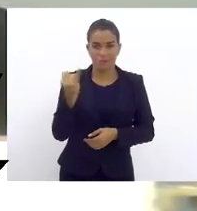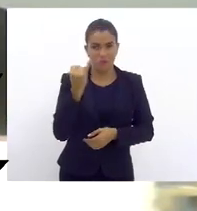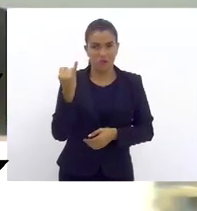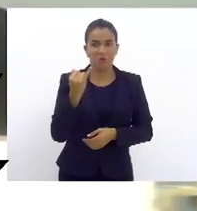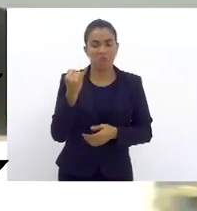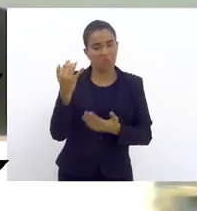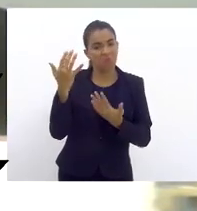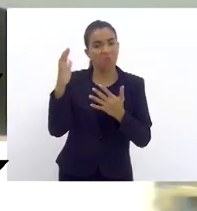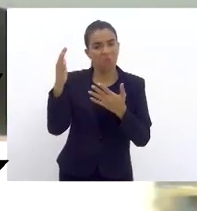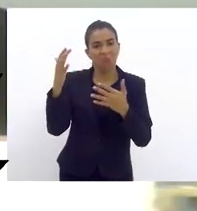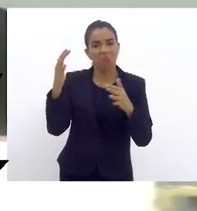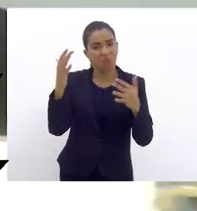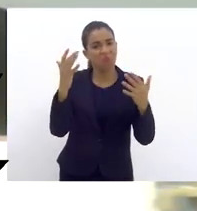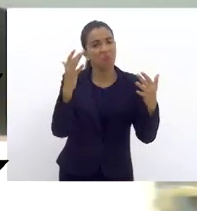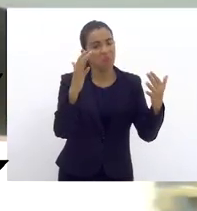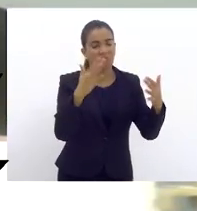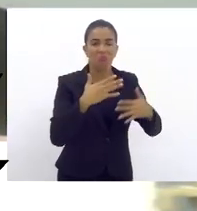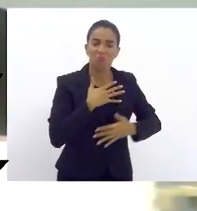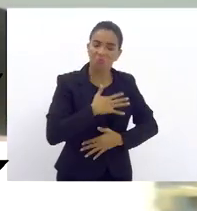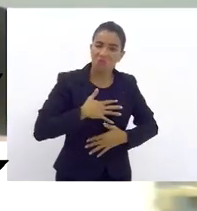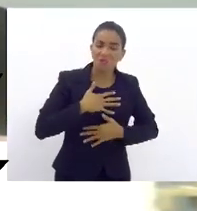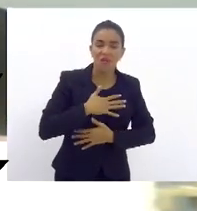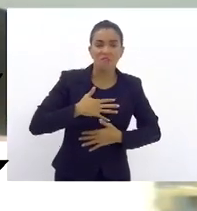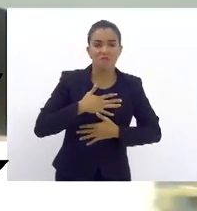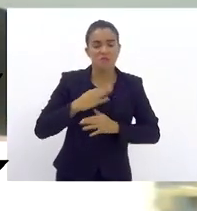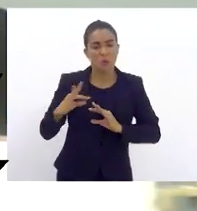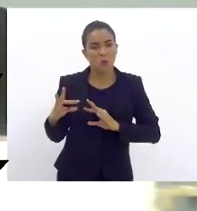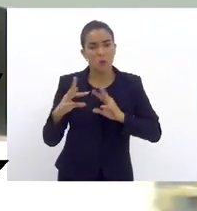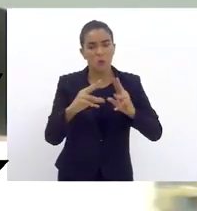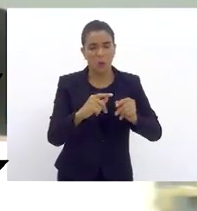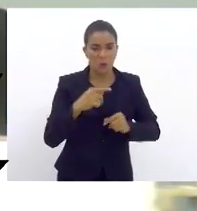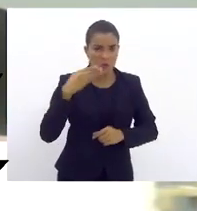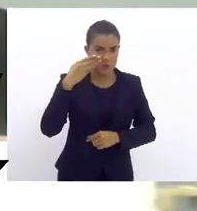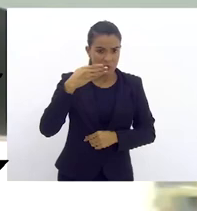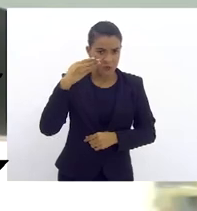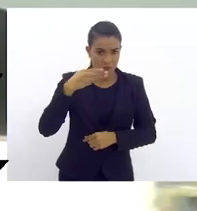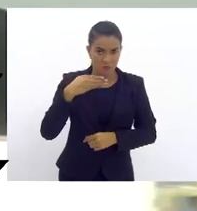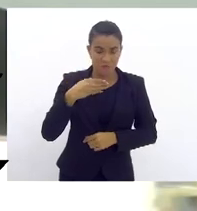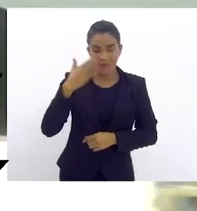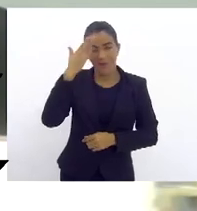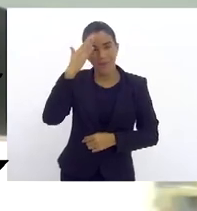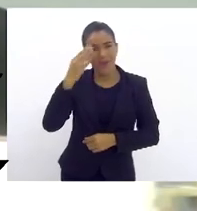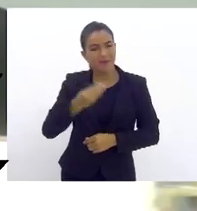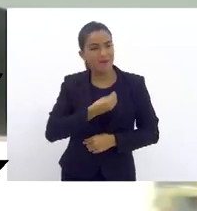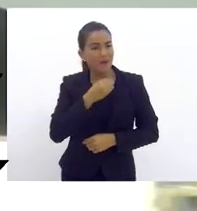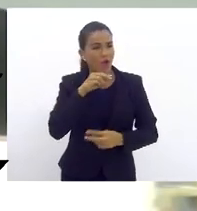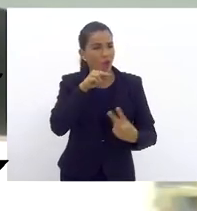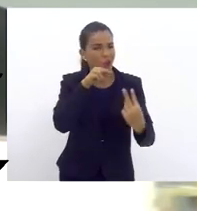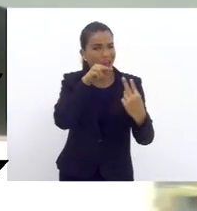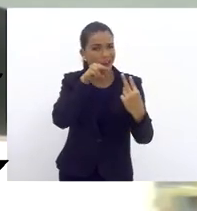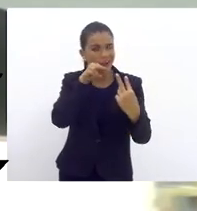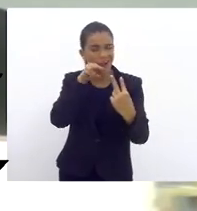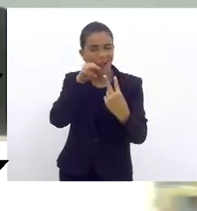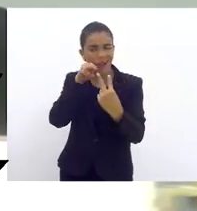muito contemplada com todas as falas e saber eu acho que está aqui olhando para todos vocês e sabendo né